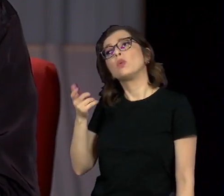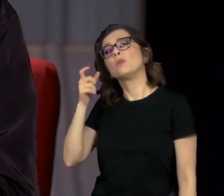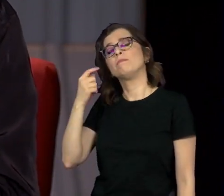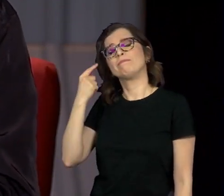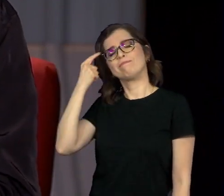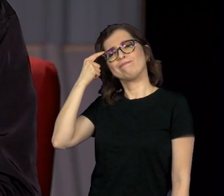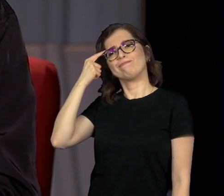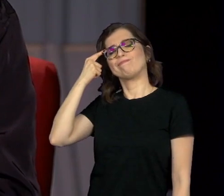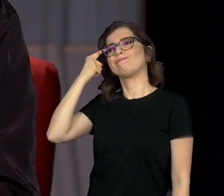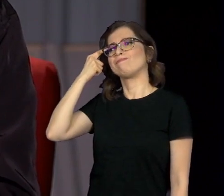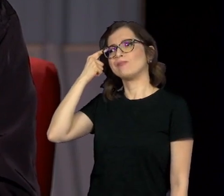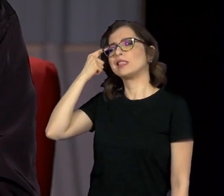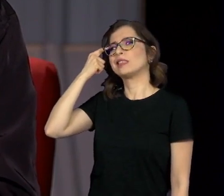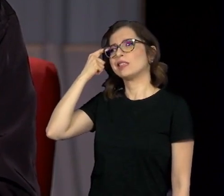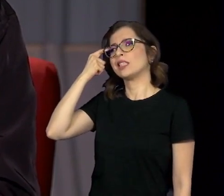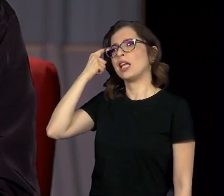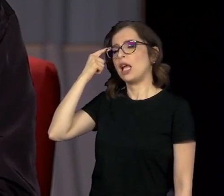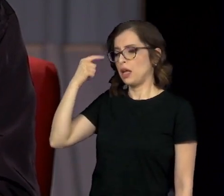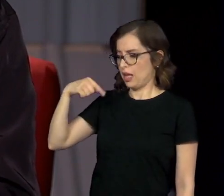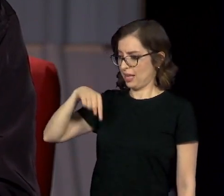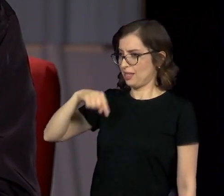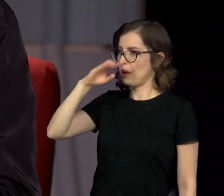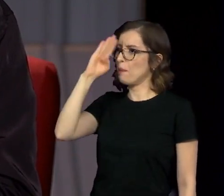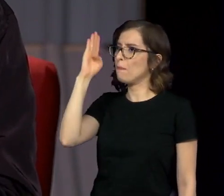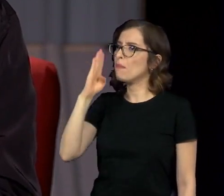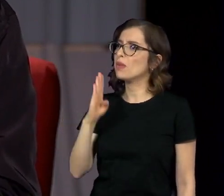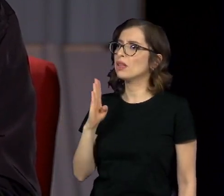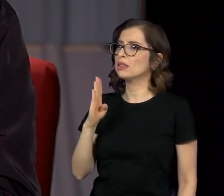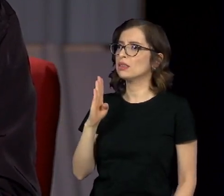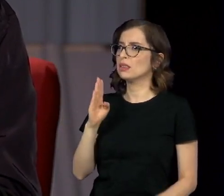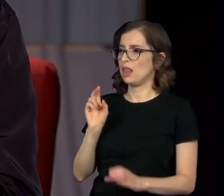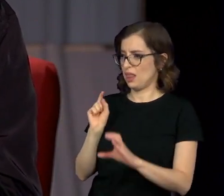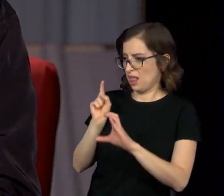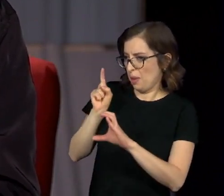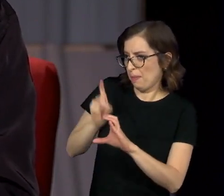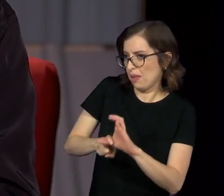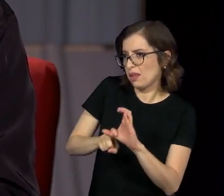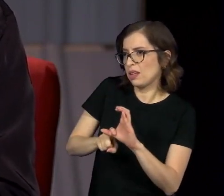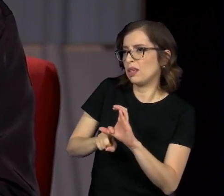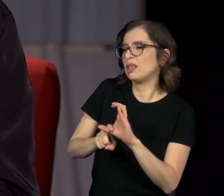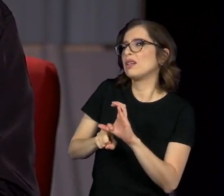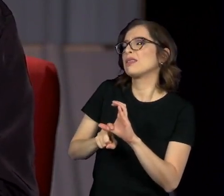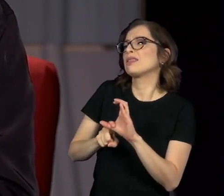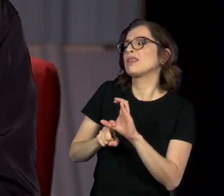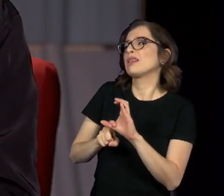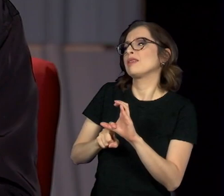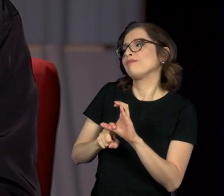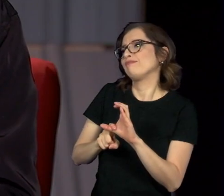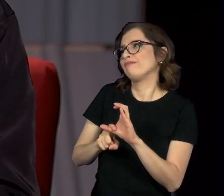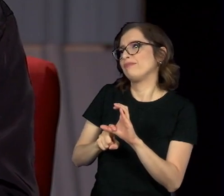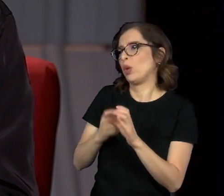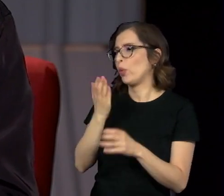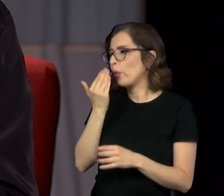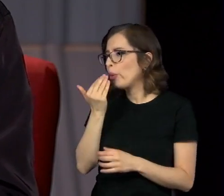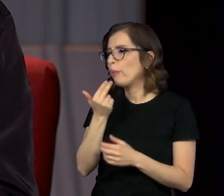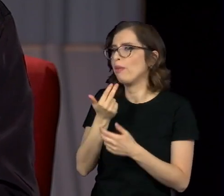um lado o Brasil depende de commodities, né, para a balança comercial, para a economia do país, exportar